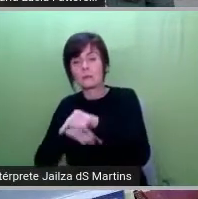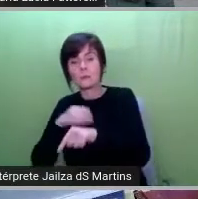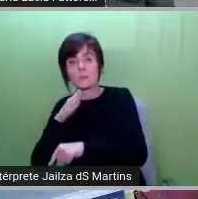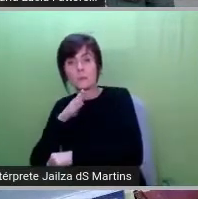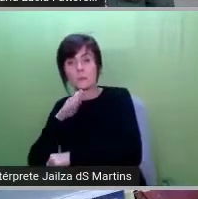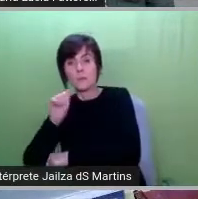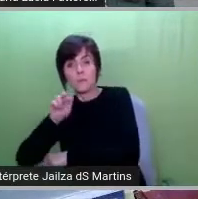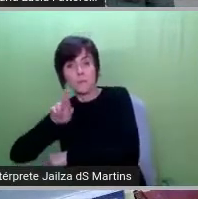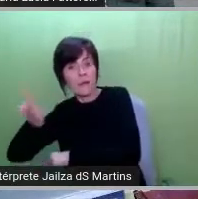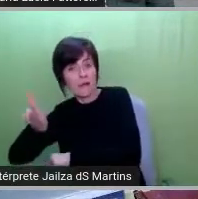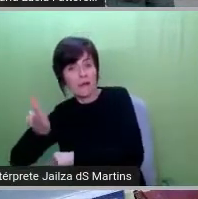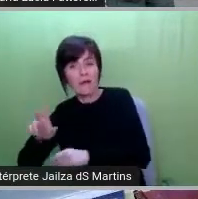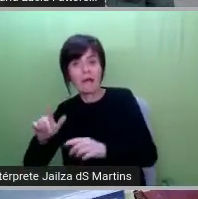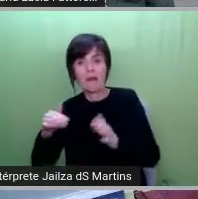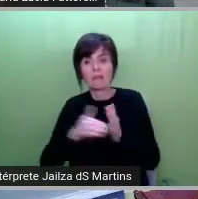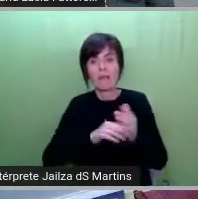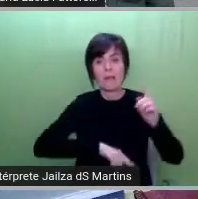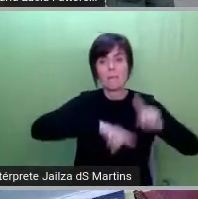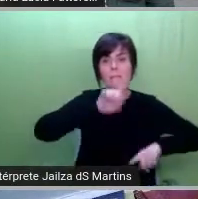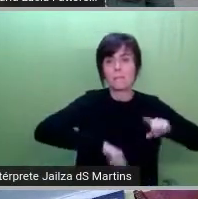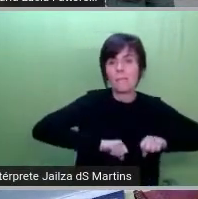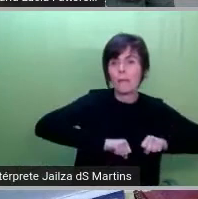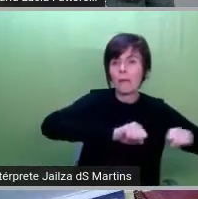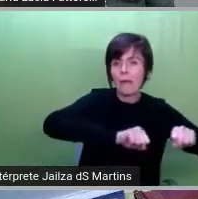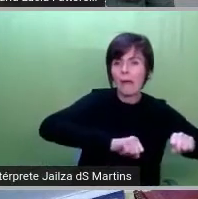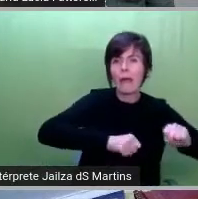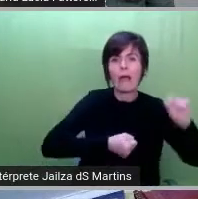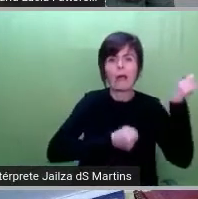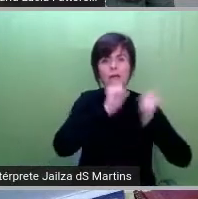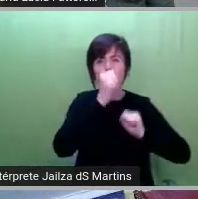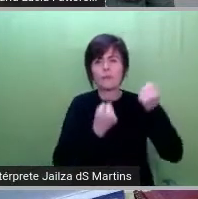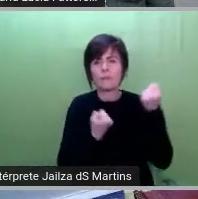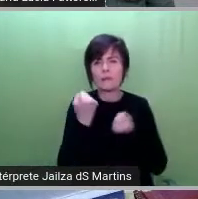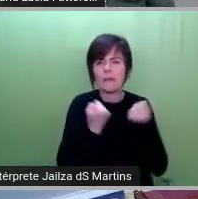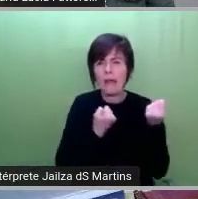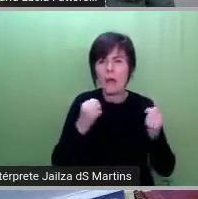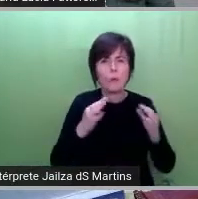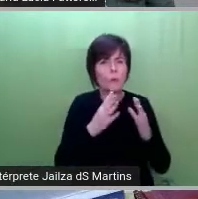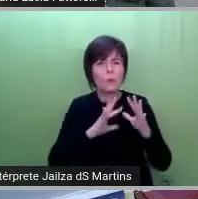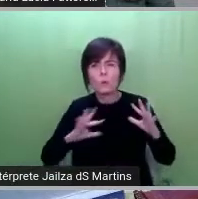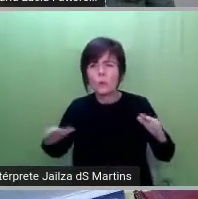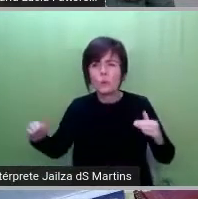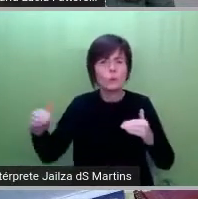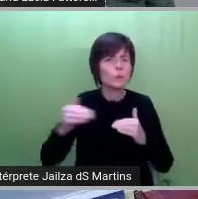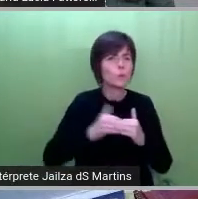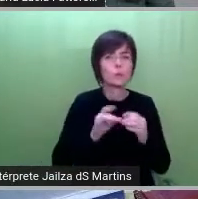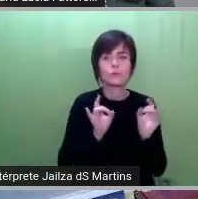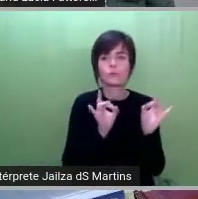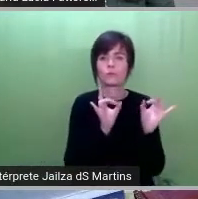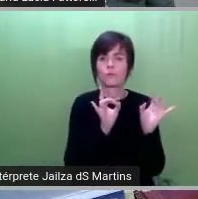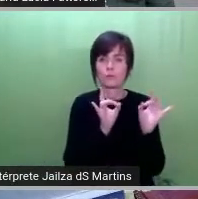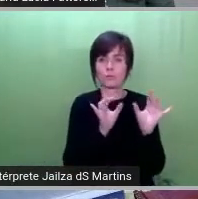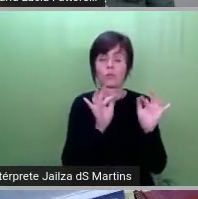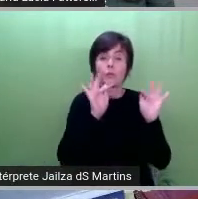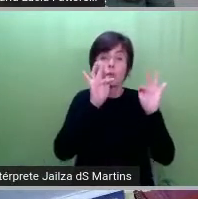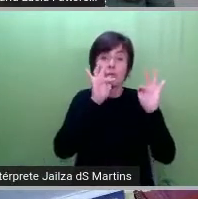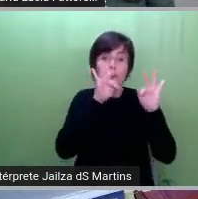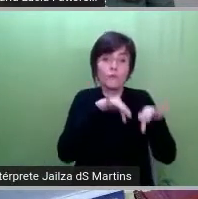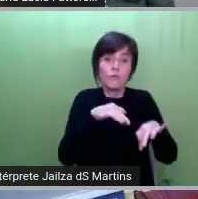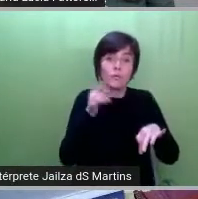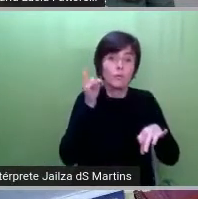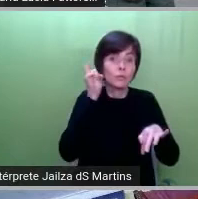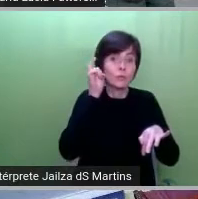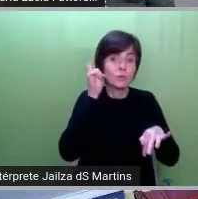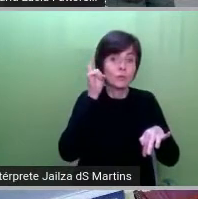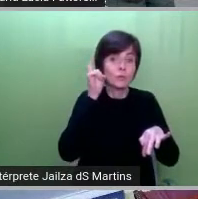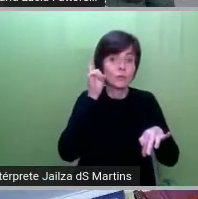grandes supermercados, as montadoras, todos eles vendem. No final do dia, tem um saldo na conta